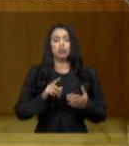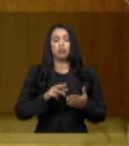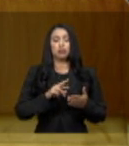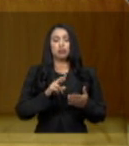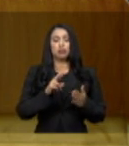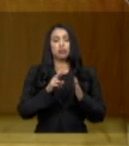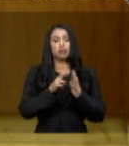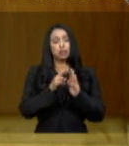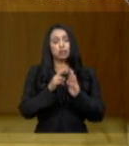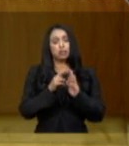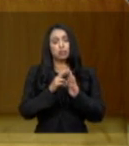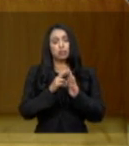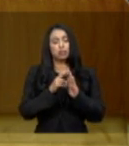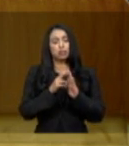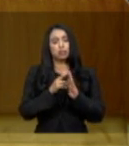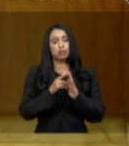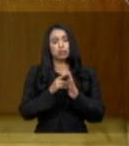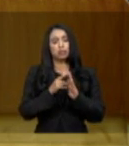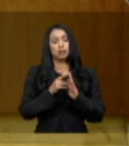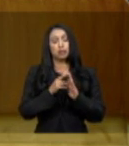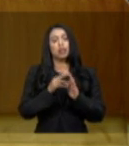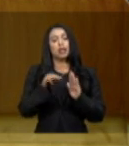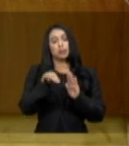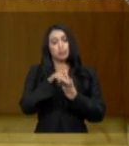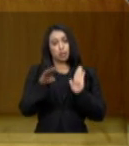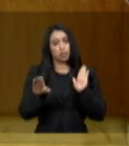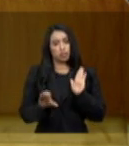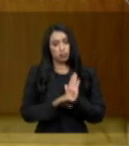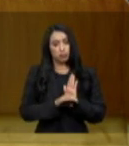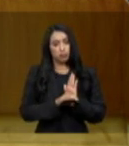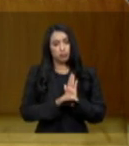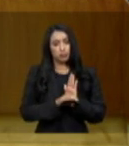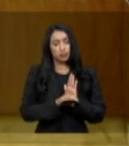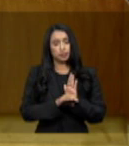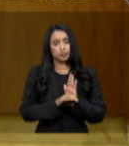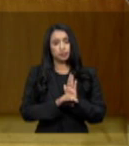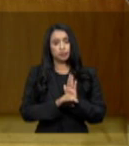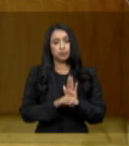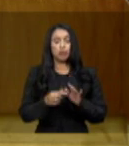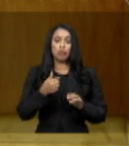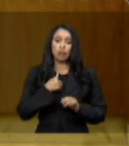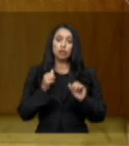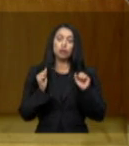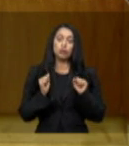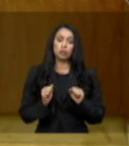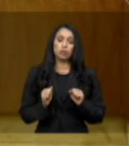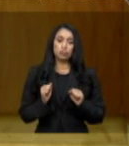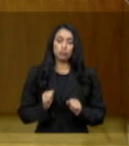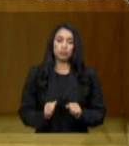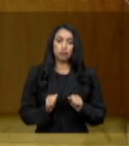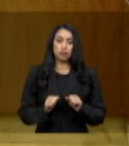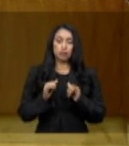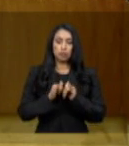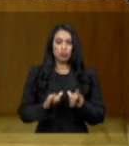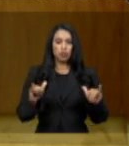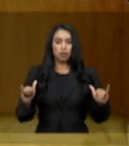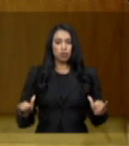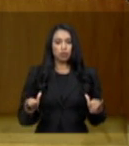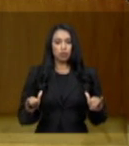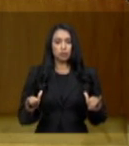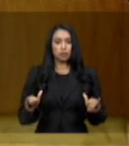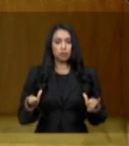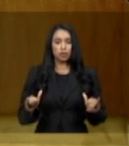resolução a medida cautelar e eu poderia proclamar pergunta a maioria formada